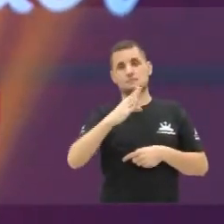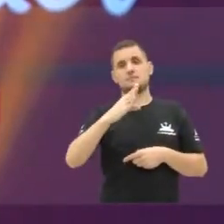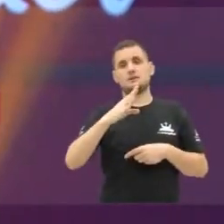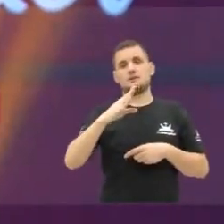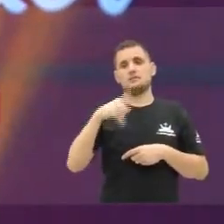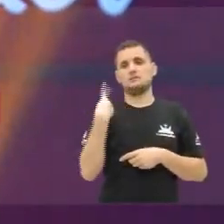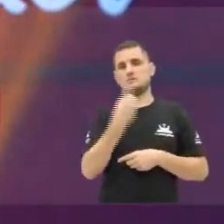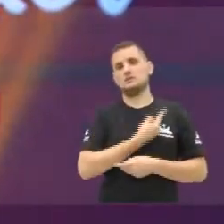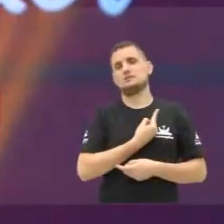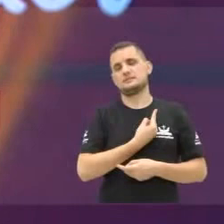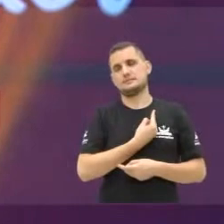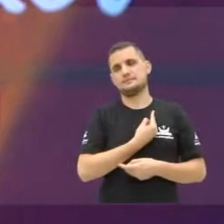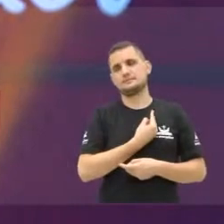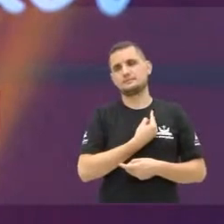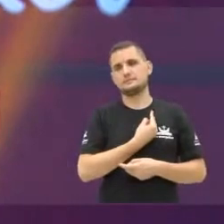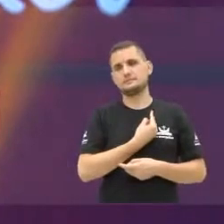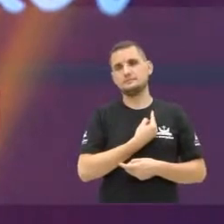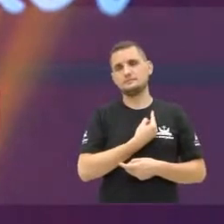Tudo isso.